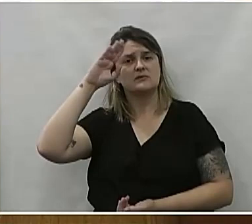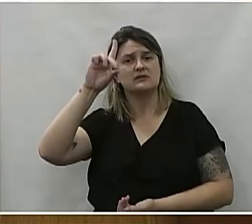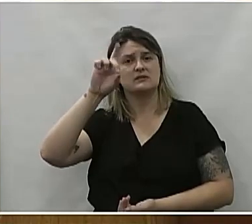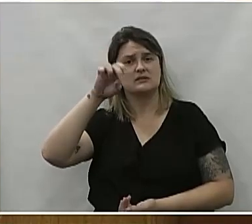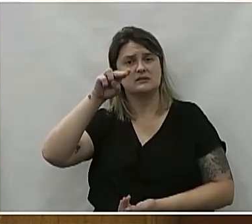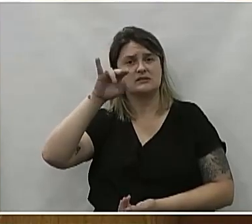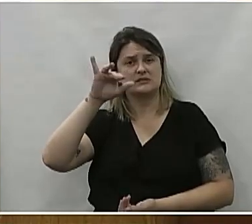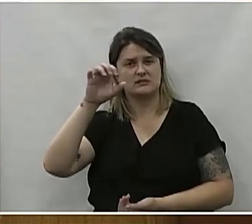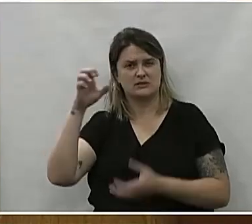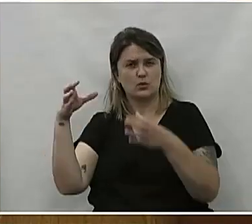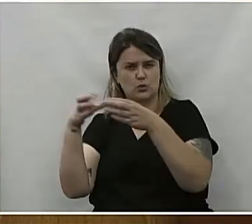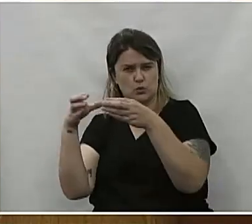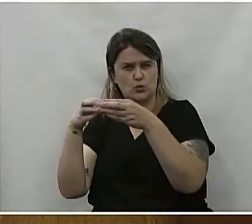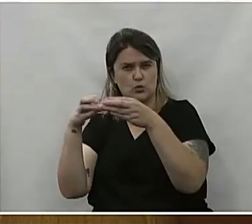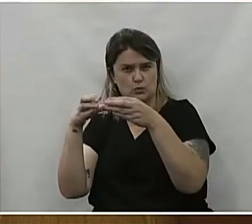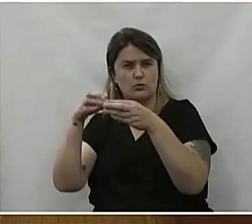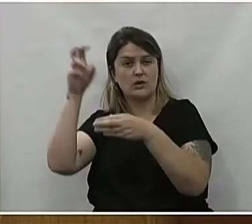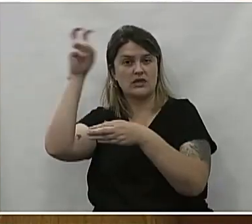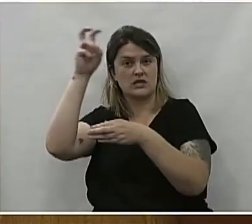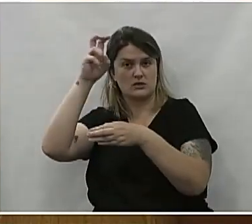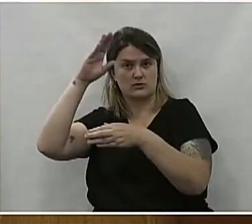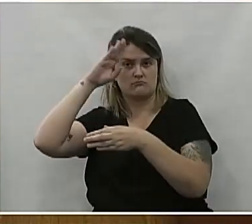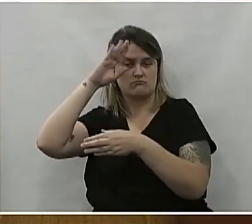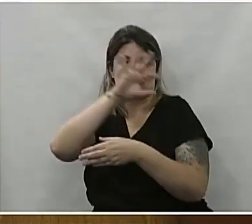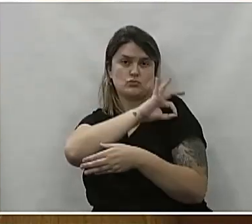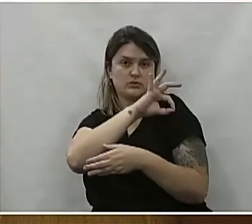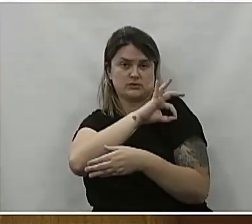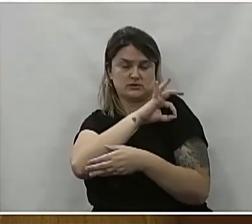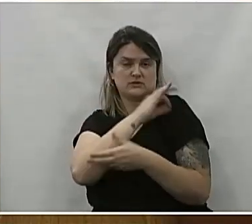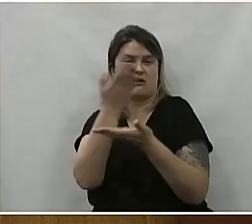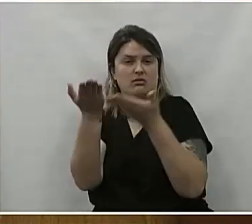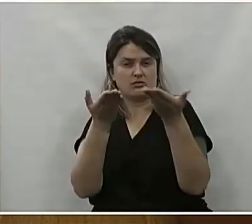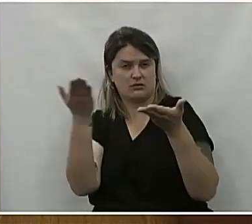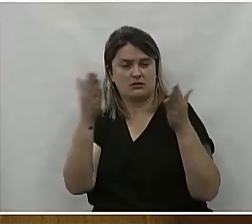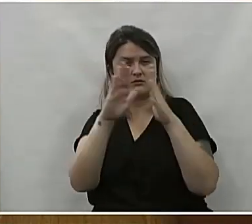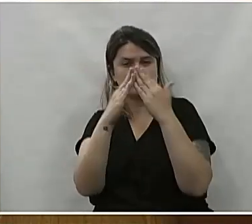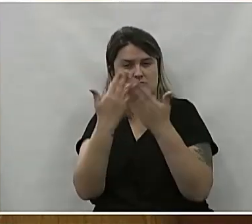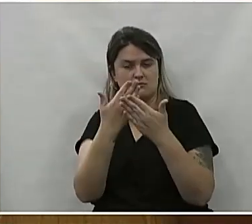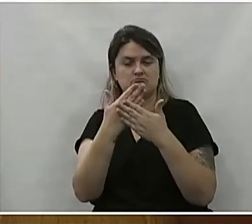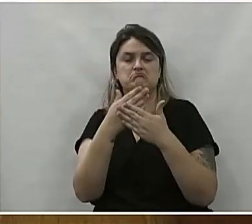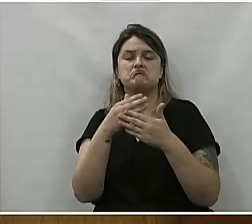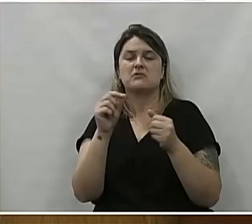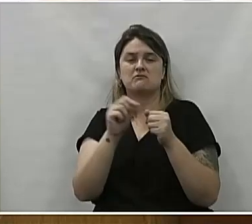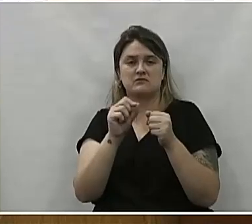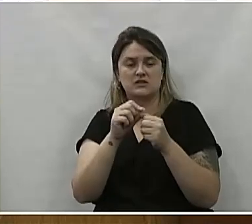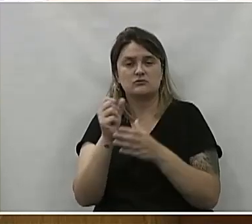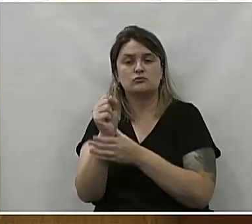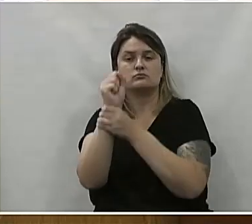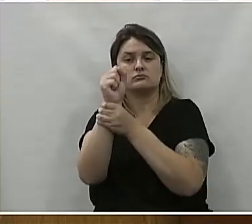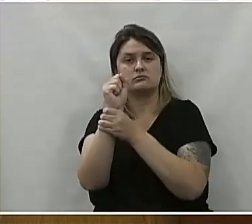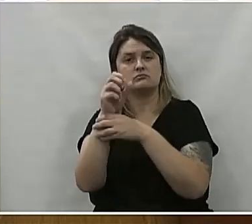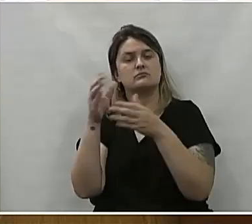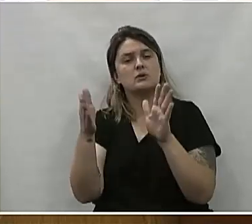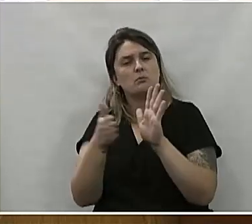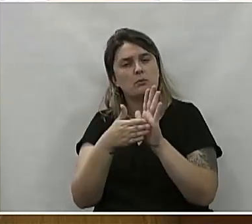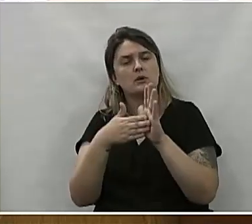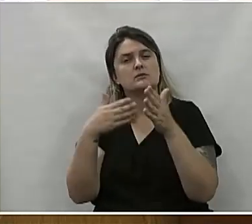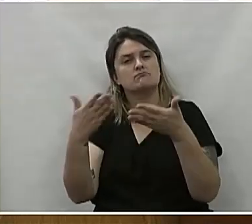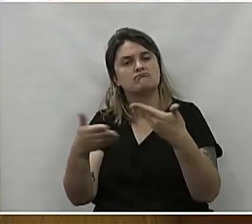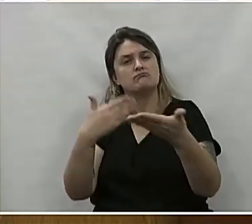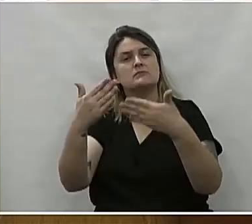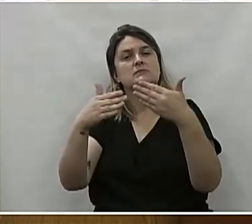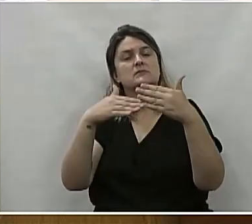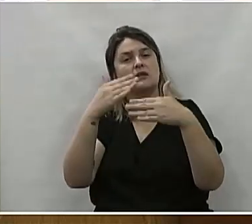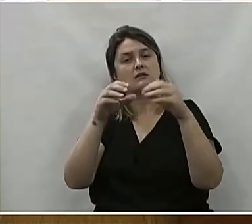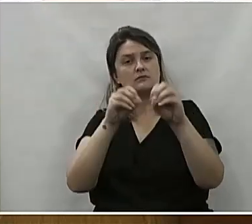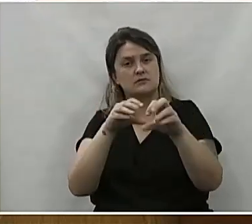Denise Cicim Seu comprometimento E dedicação São fundamentais Para promover Um ambiente seguro Propício A educação E